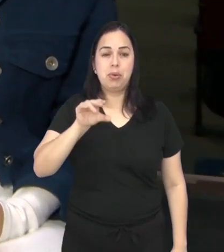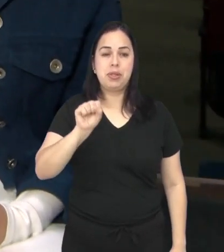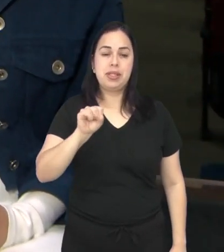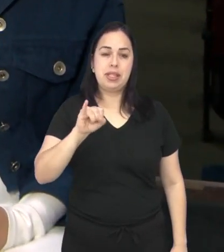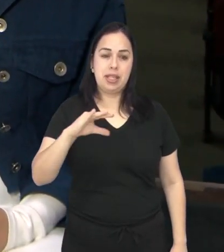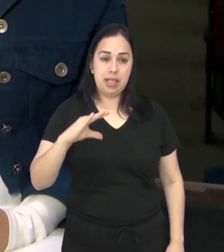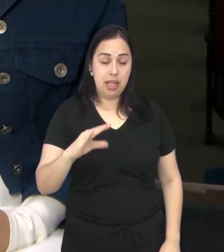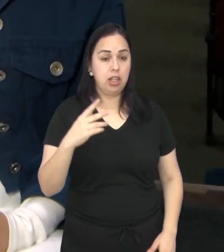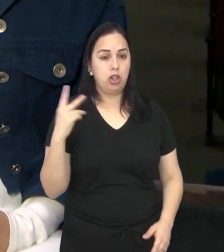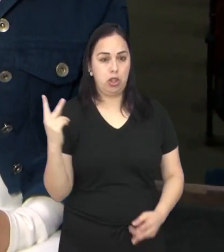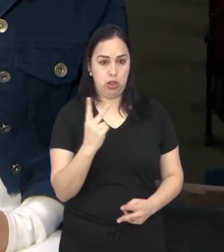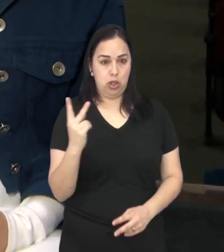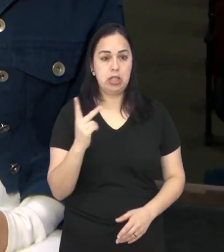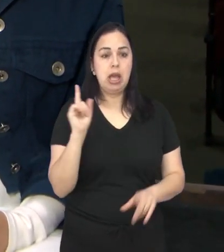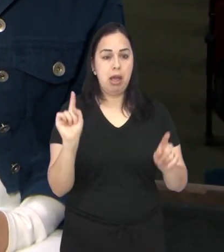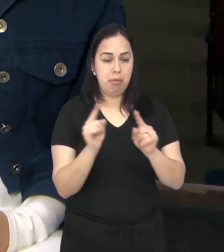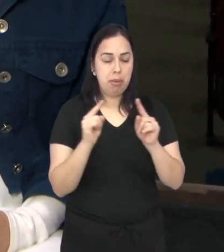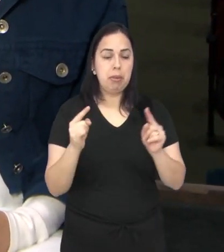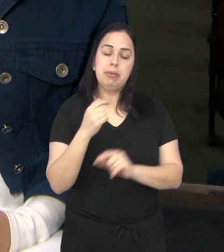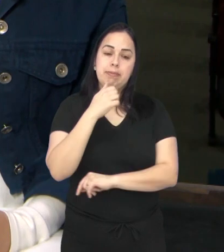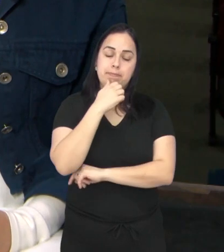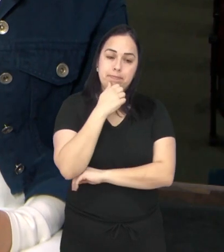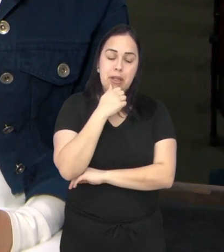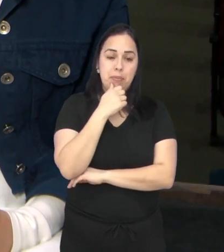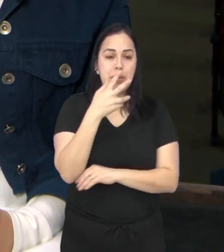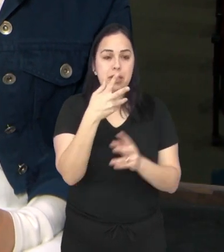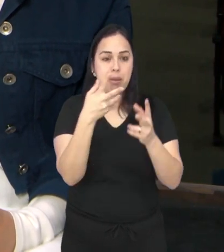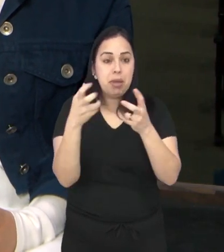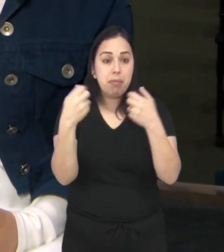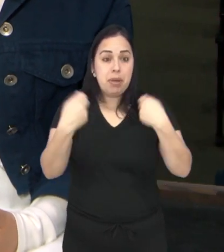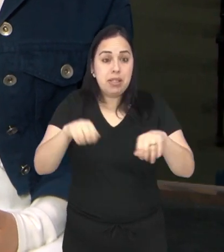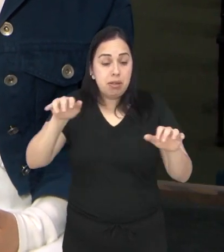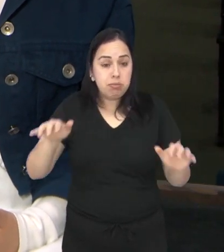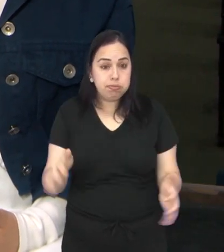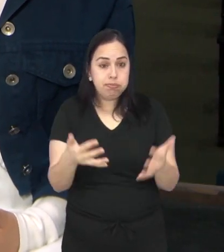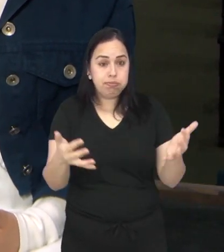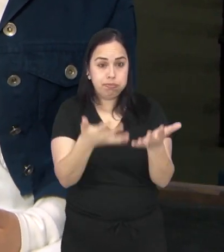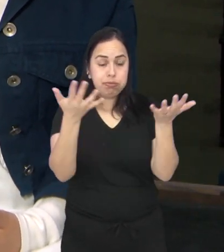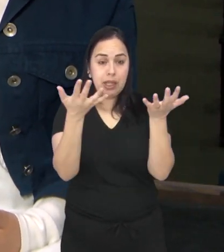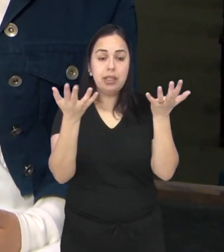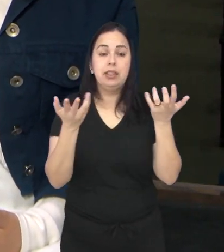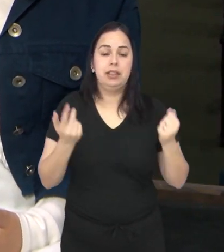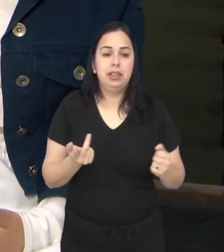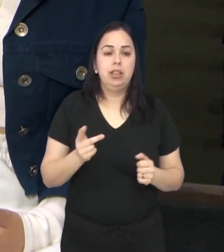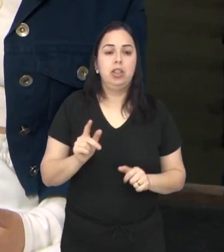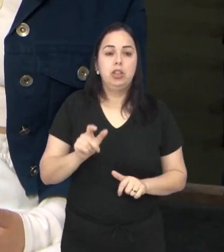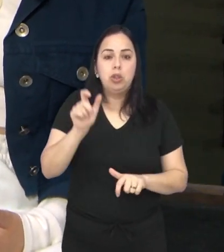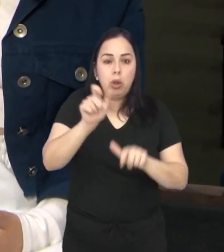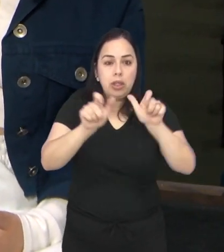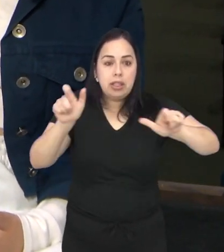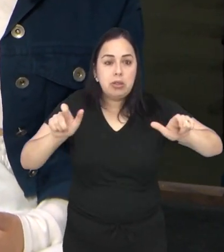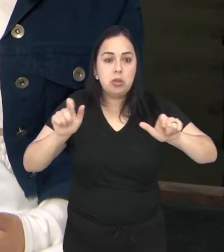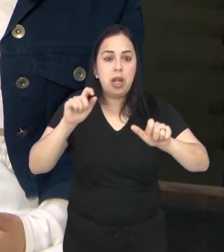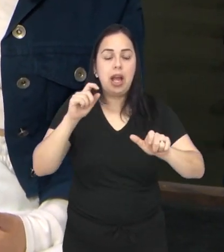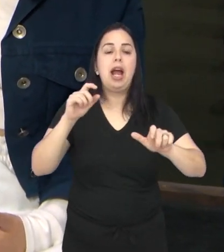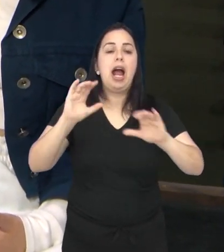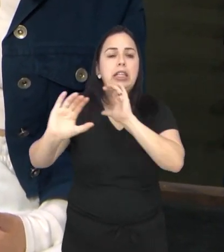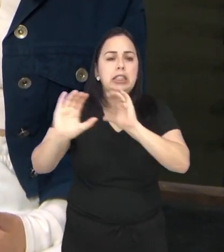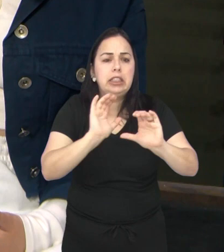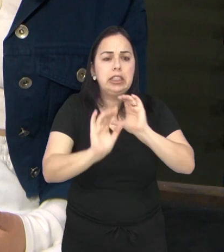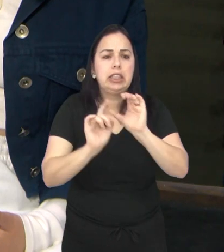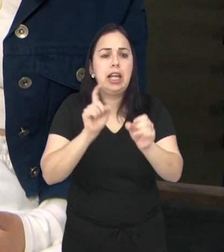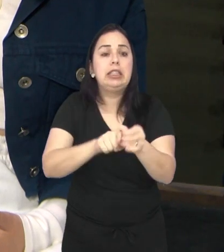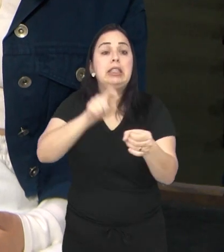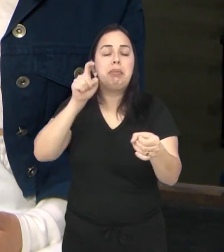uma necessidade de fomentar a cena musical em São José dos Campos. Então todo artista independente, ele